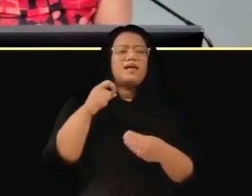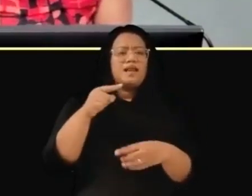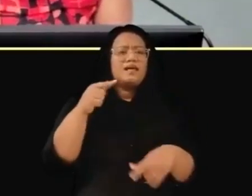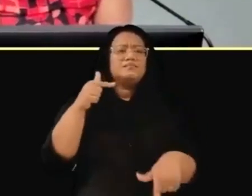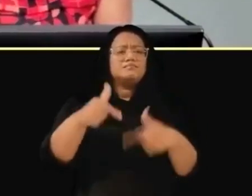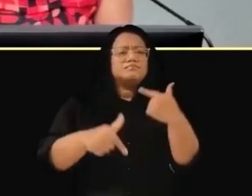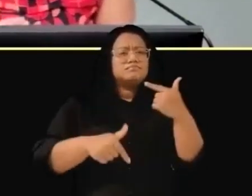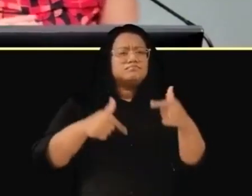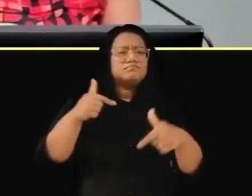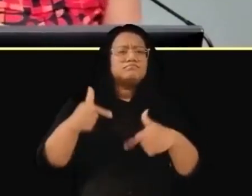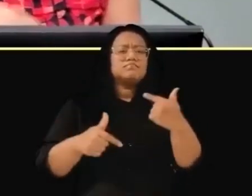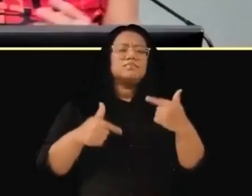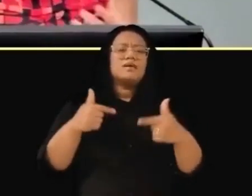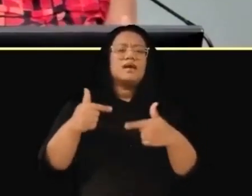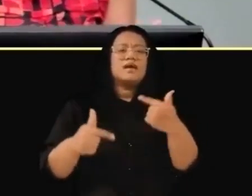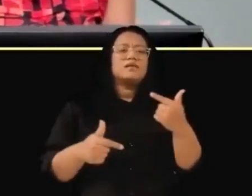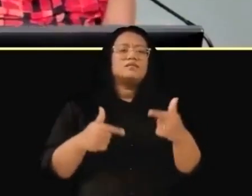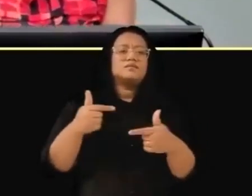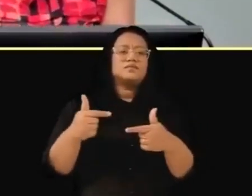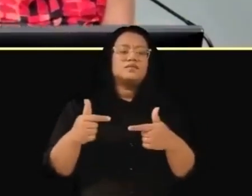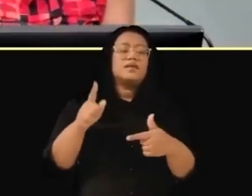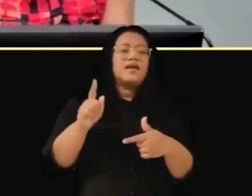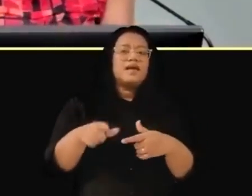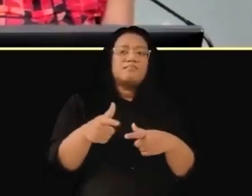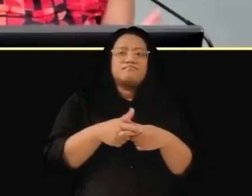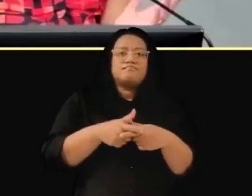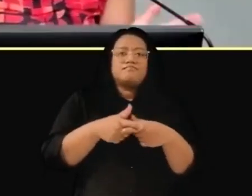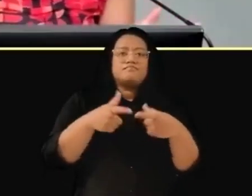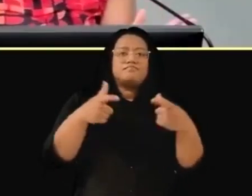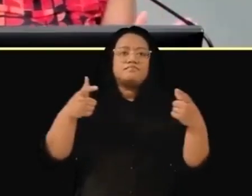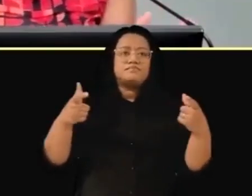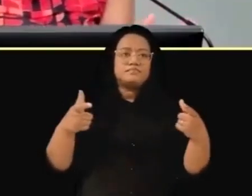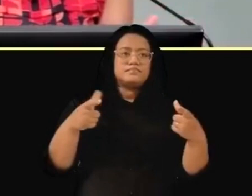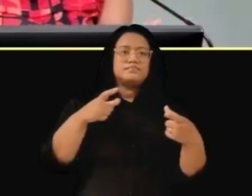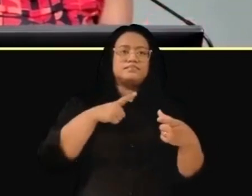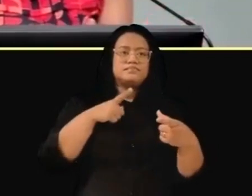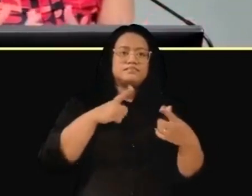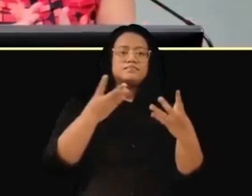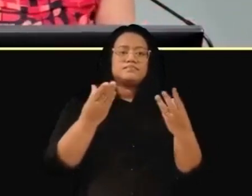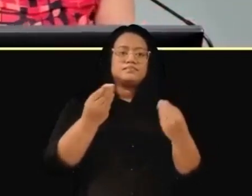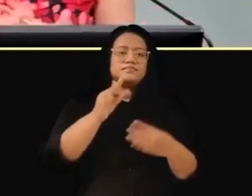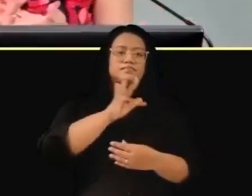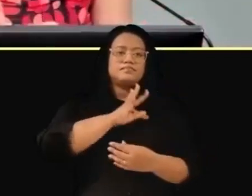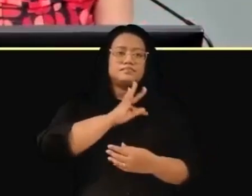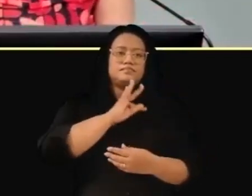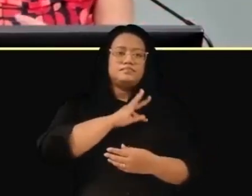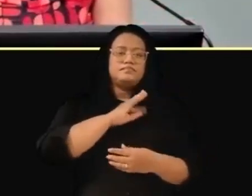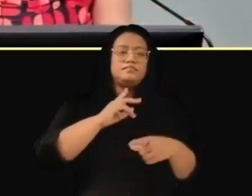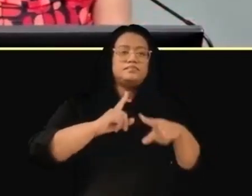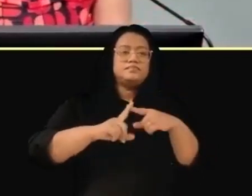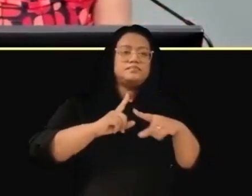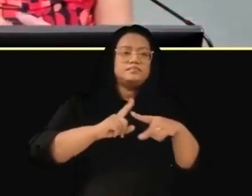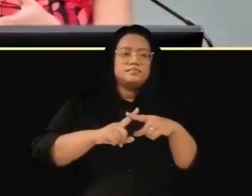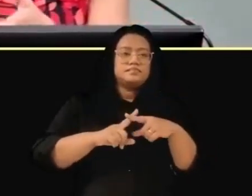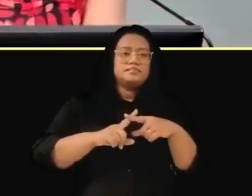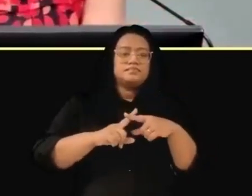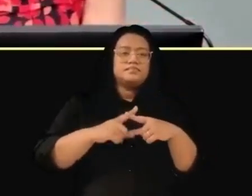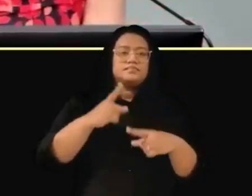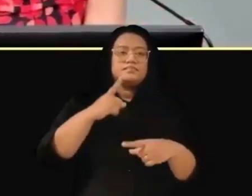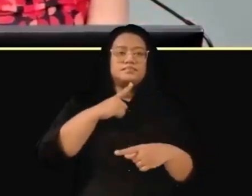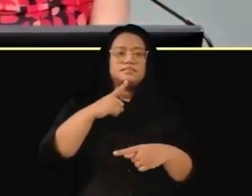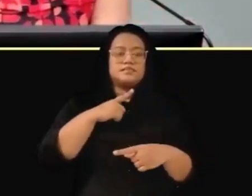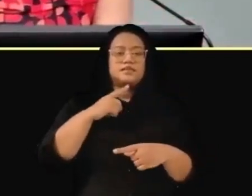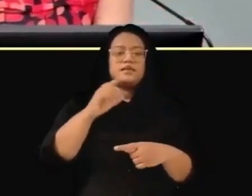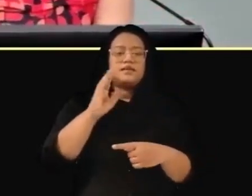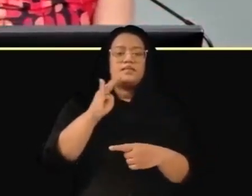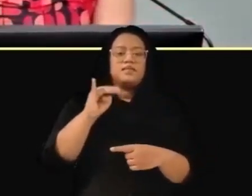que assim, imenso, né, de muitos técnicos, porque tem a questão da biomassa,